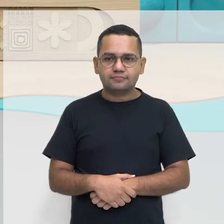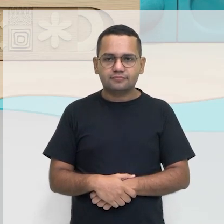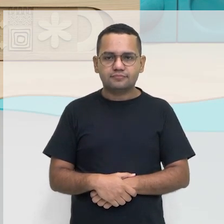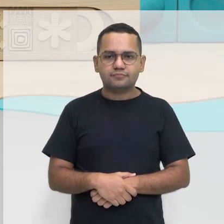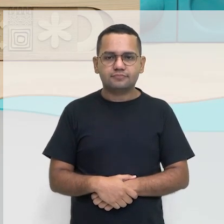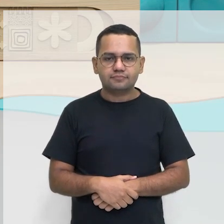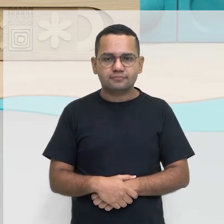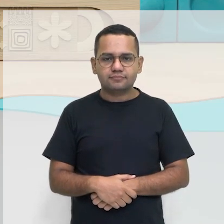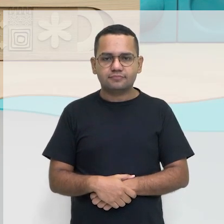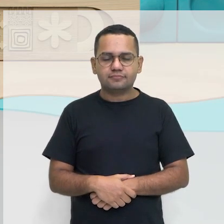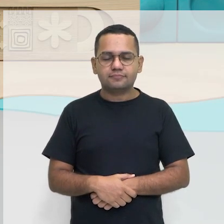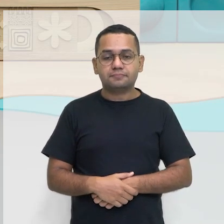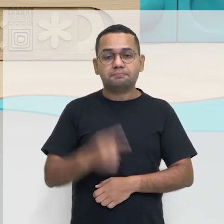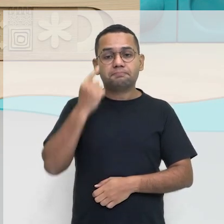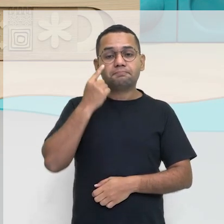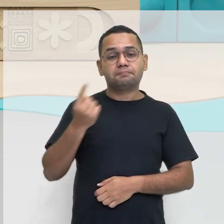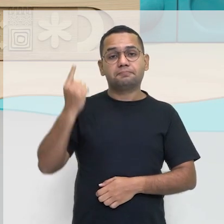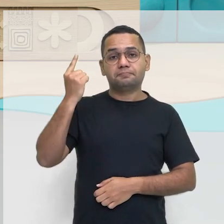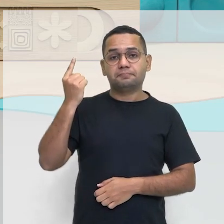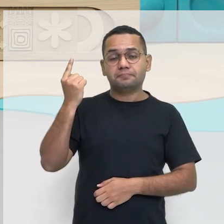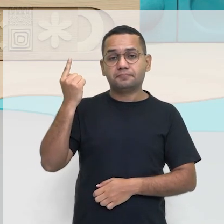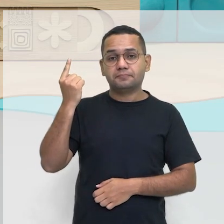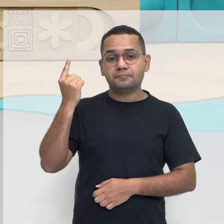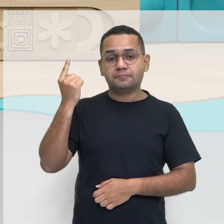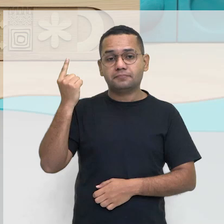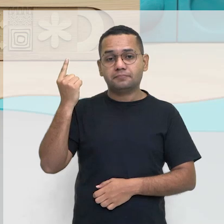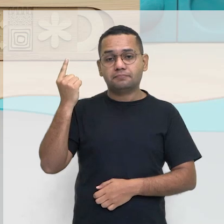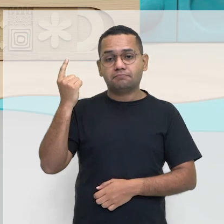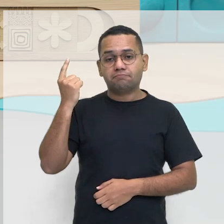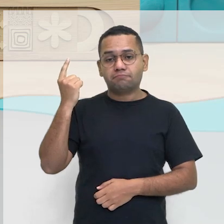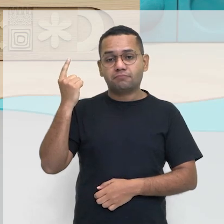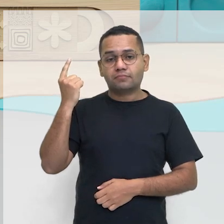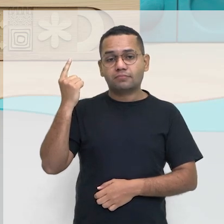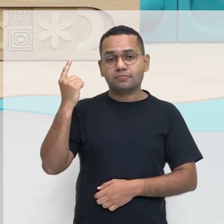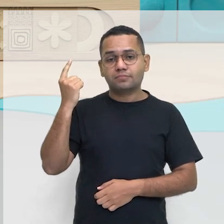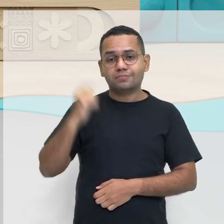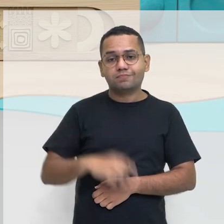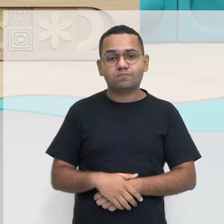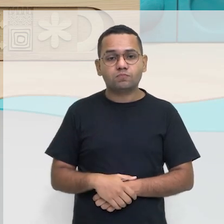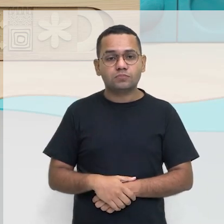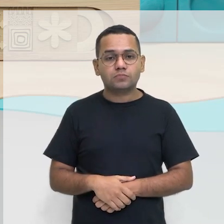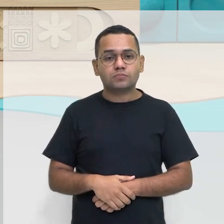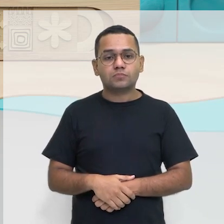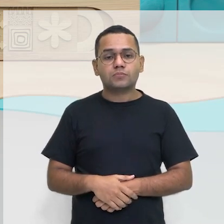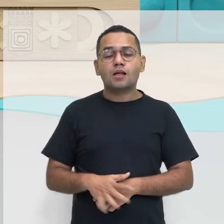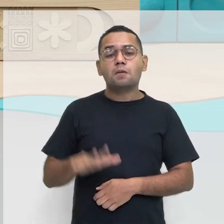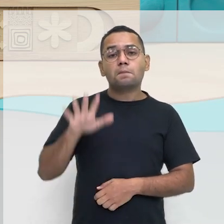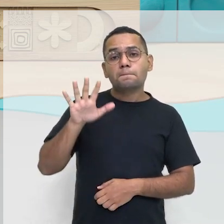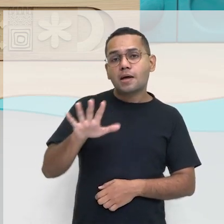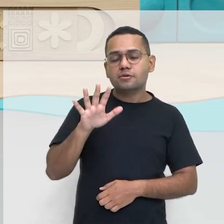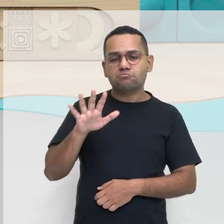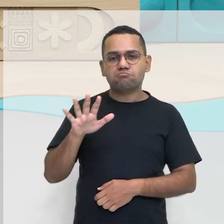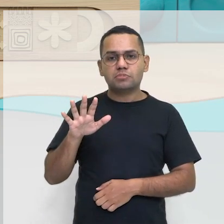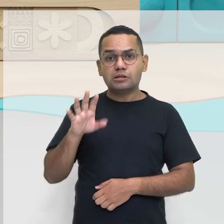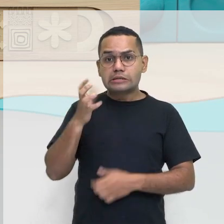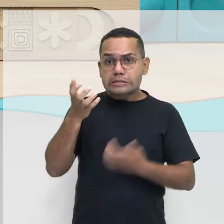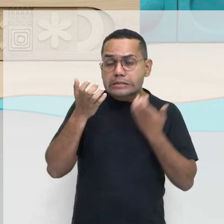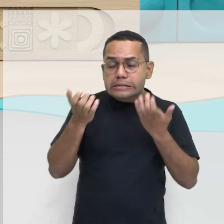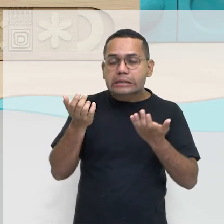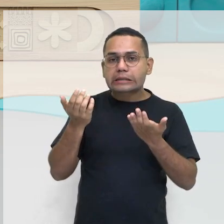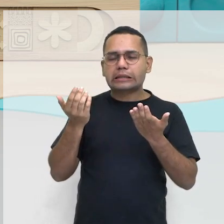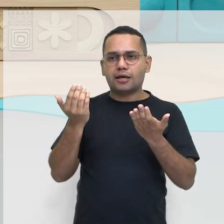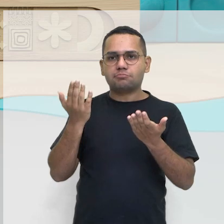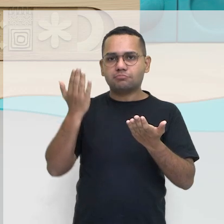estudamos está aqui também. Então, tudo que você quiser conhecer, você vai aqui nesse